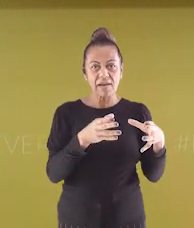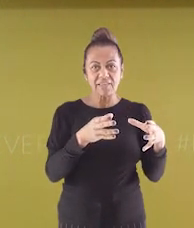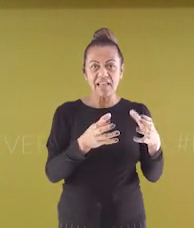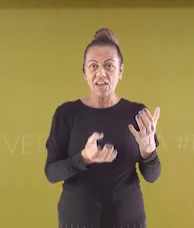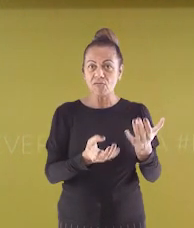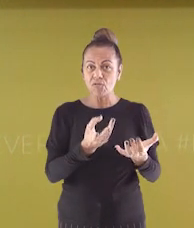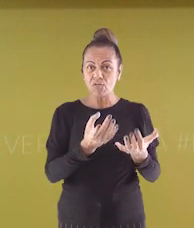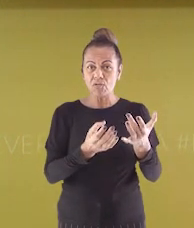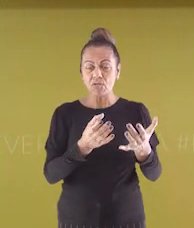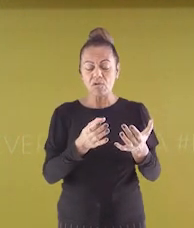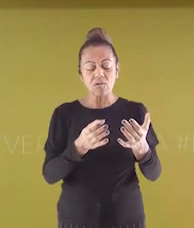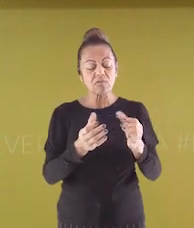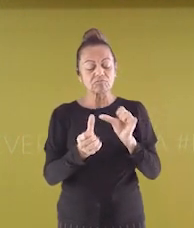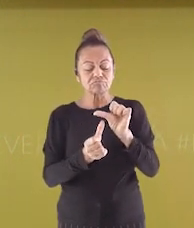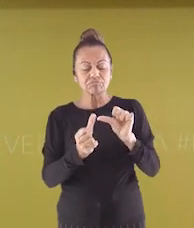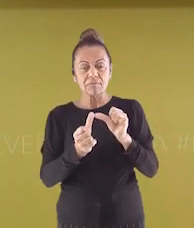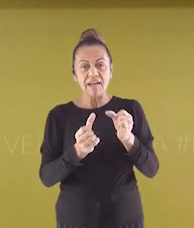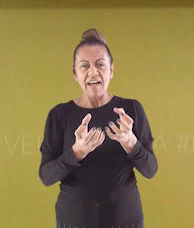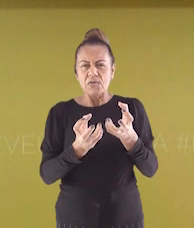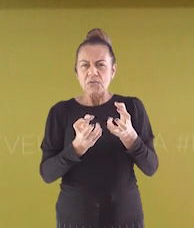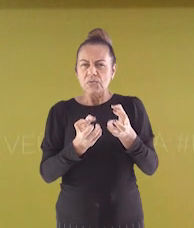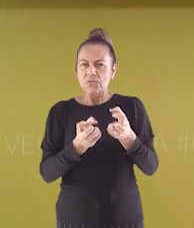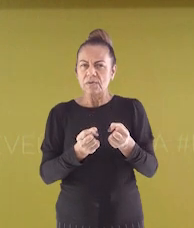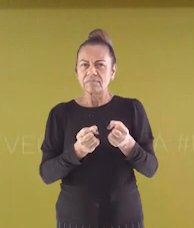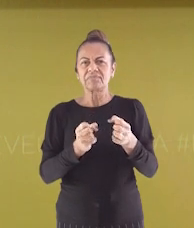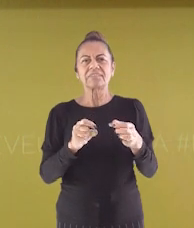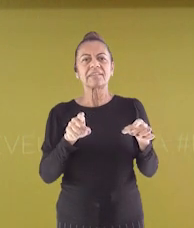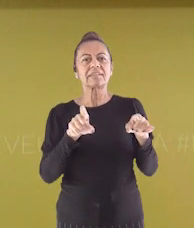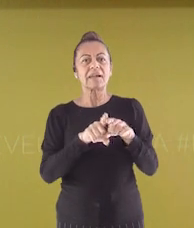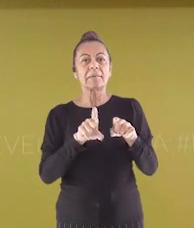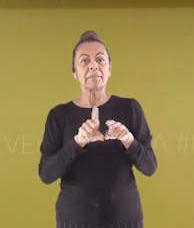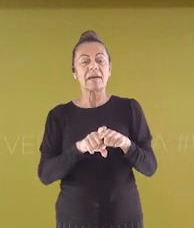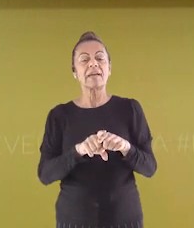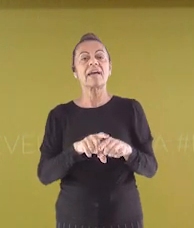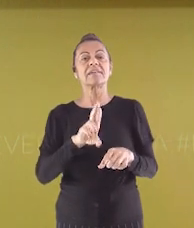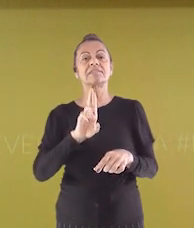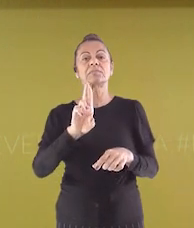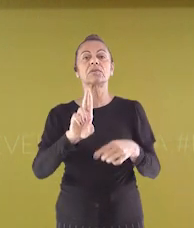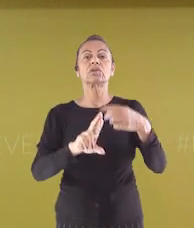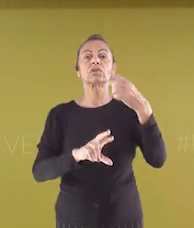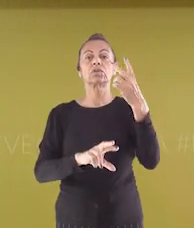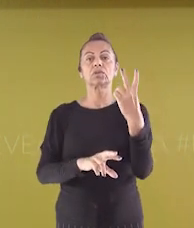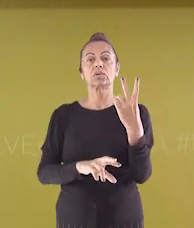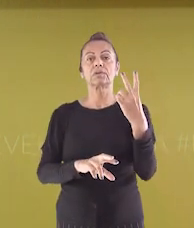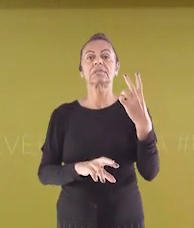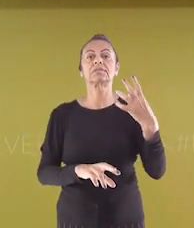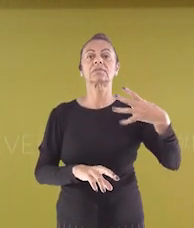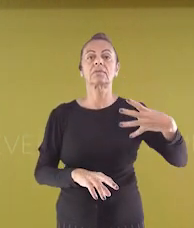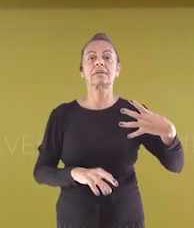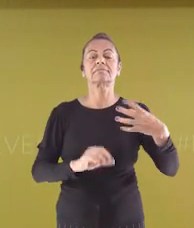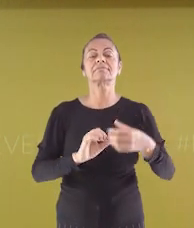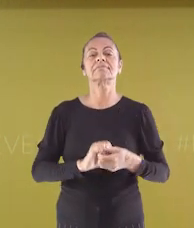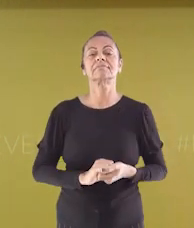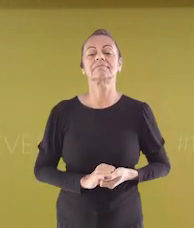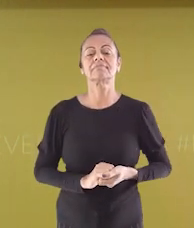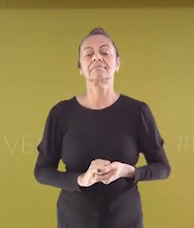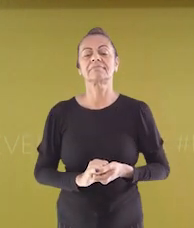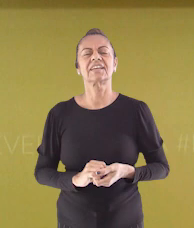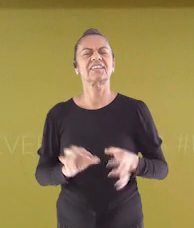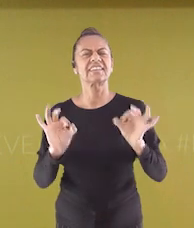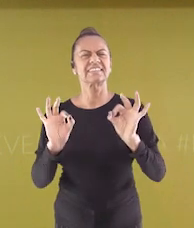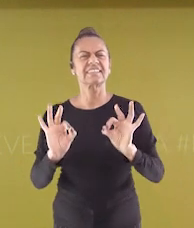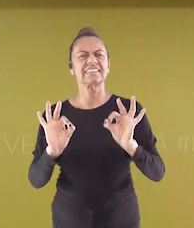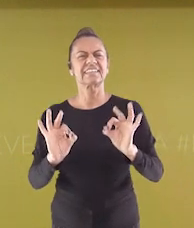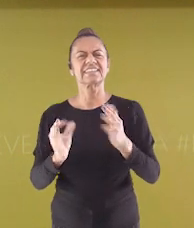nós poderíamos marcar a letra B, alternativas 2 e 4. Eu tenho certeza que depois